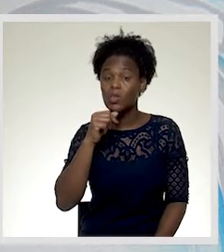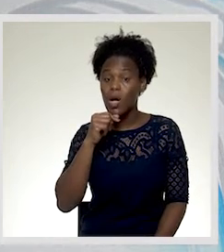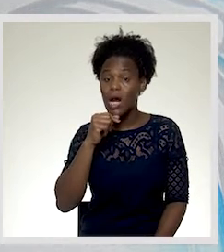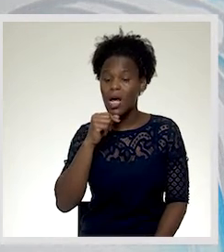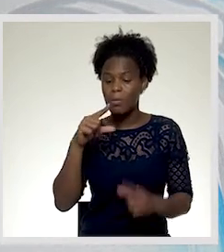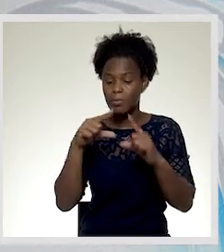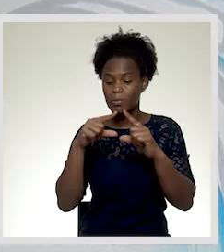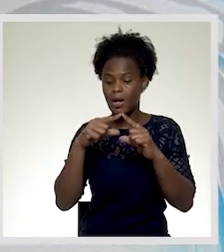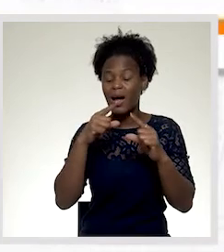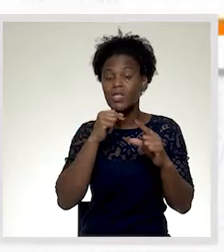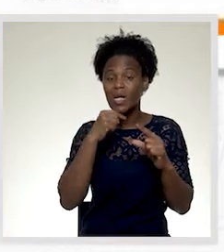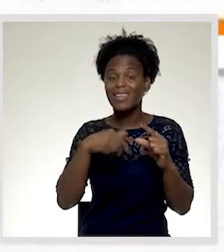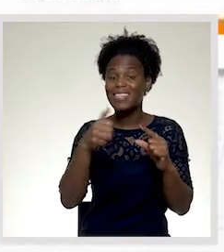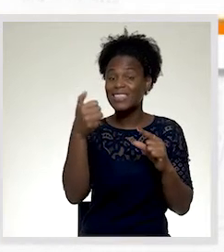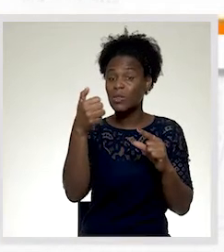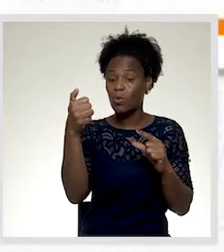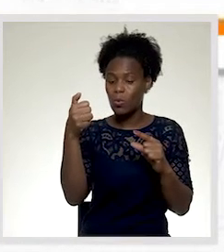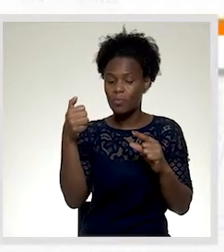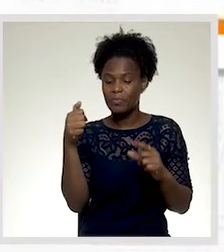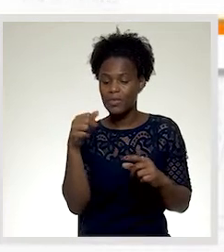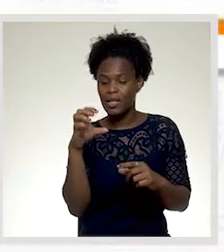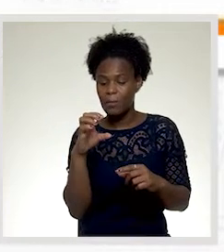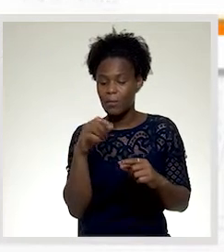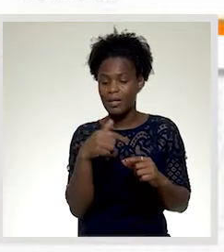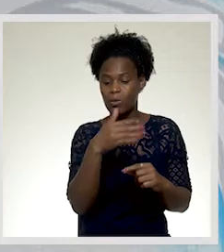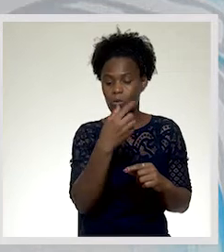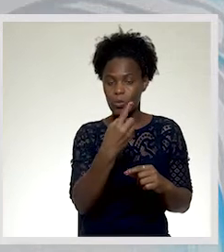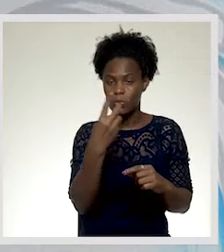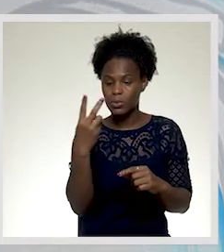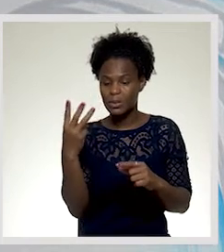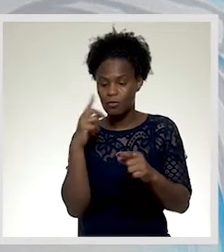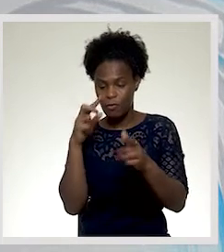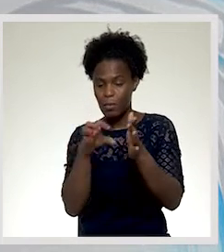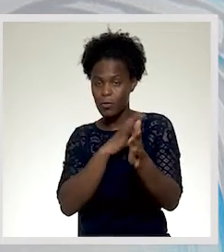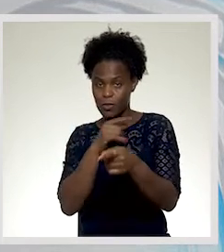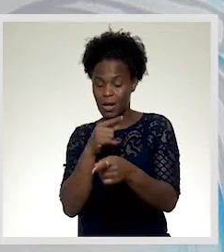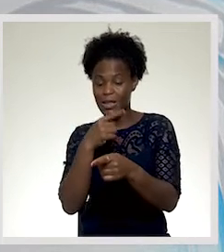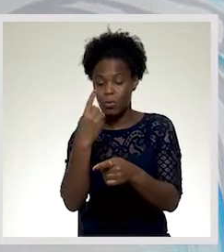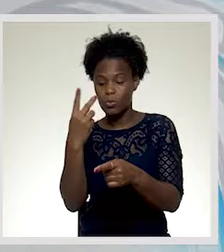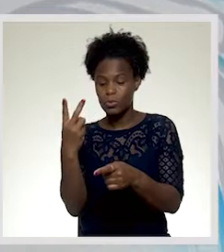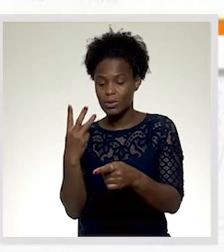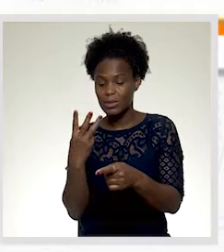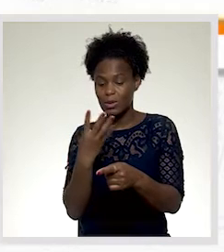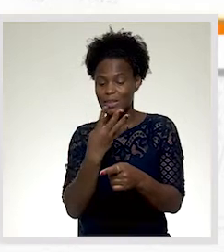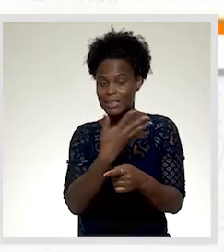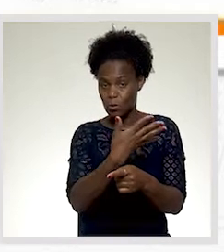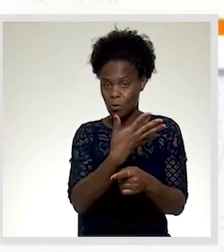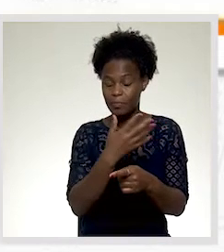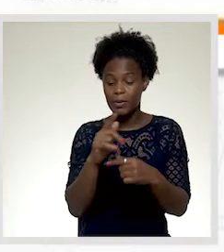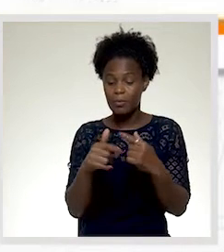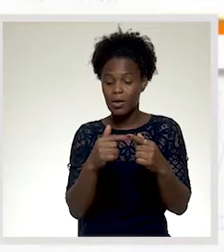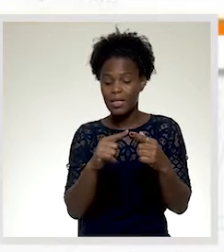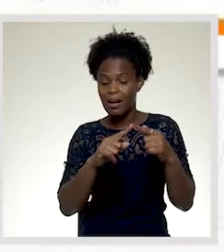uma pentose, que é um açúcar constituído por 5 carbono, podemos contar aqui 1, 2, 3, 4, 5 carbono,